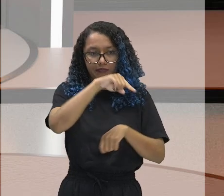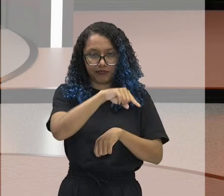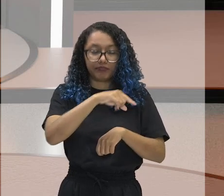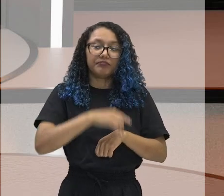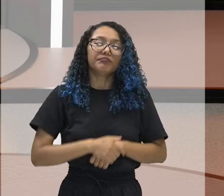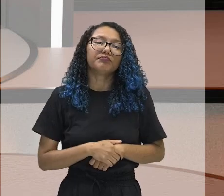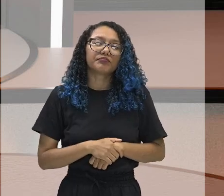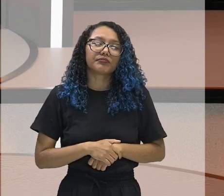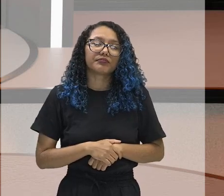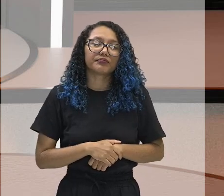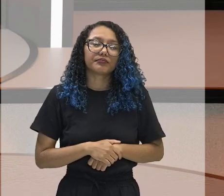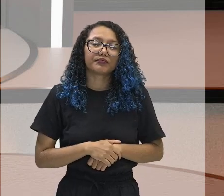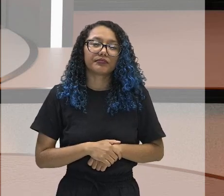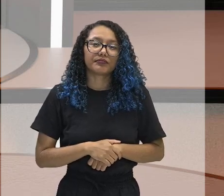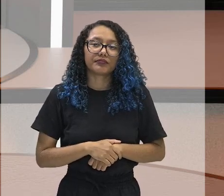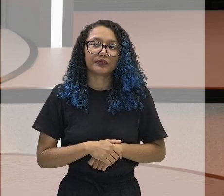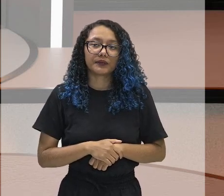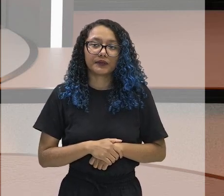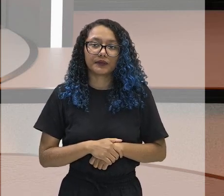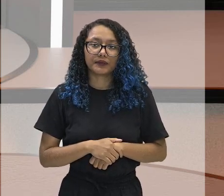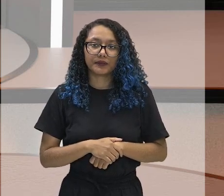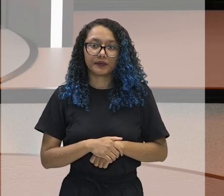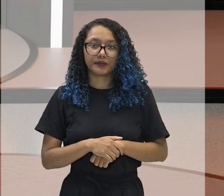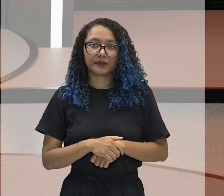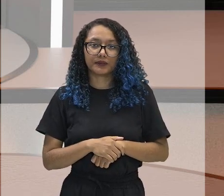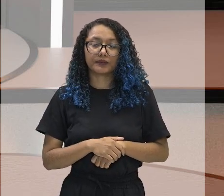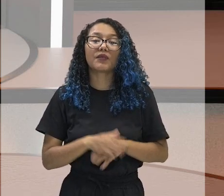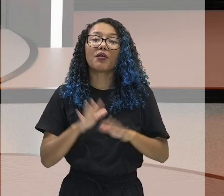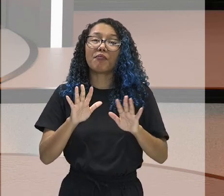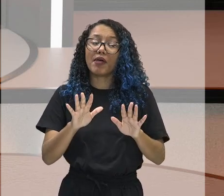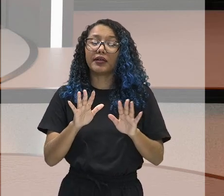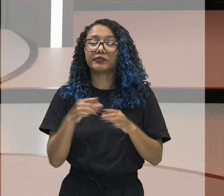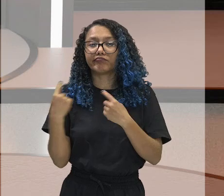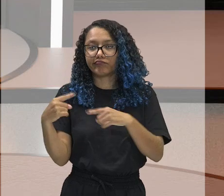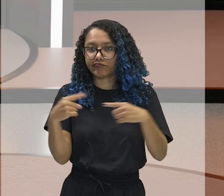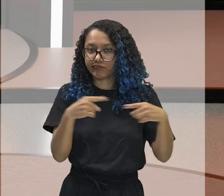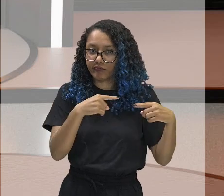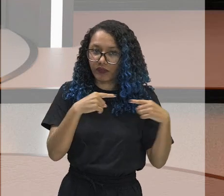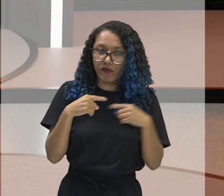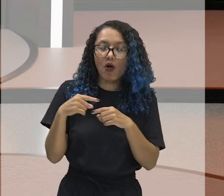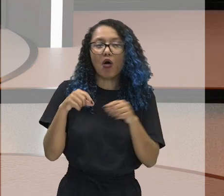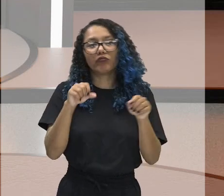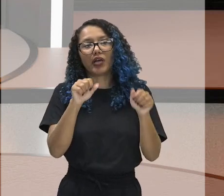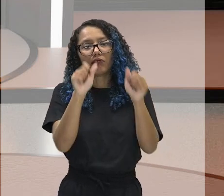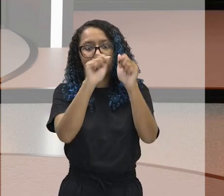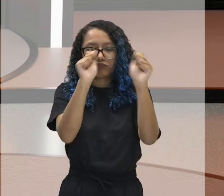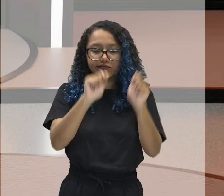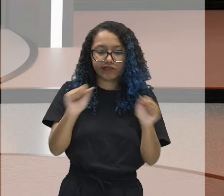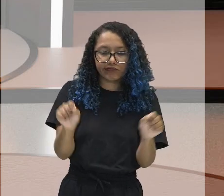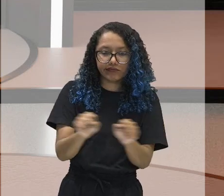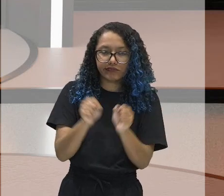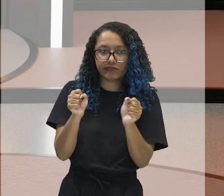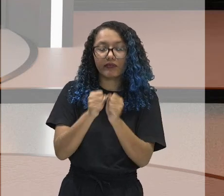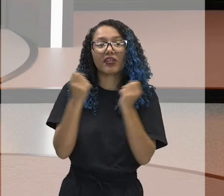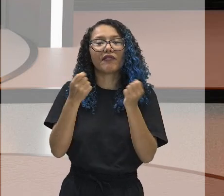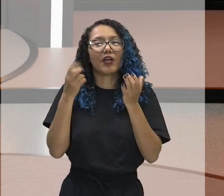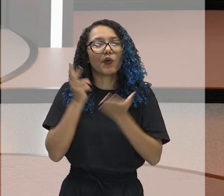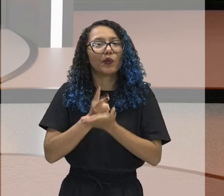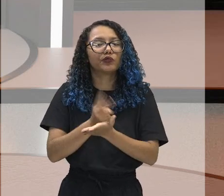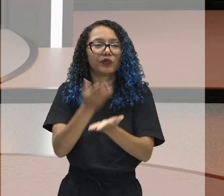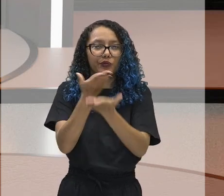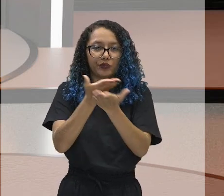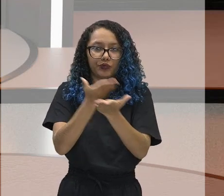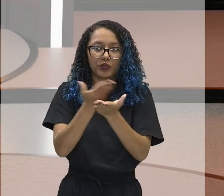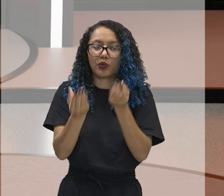que balançou ali as estruturas do Império Romano do Ocidente. Vamos então aprofundar mais sobre